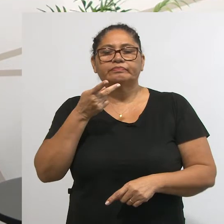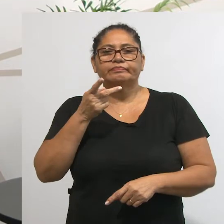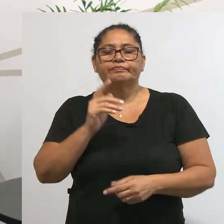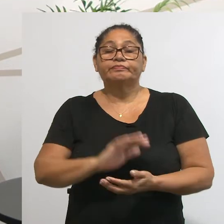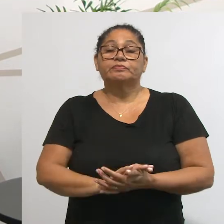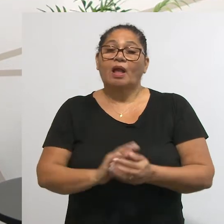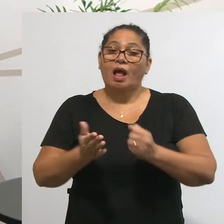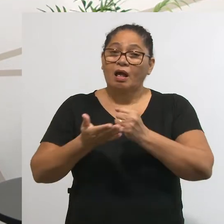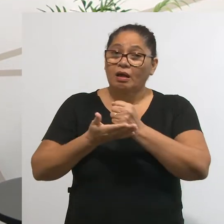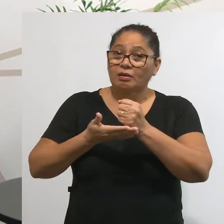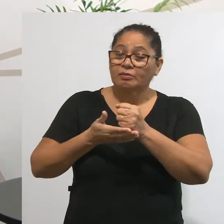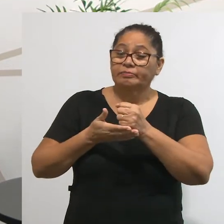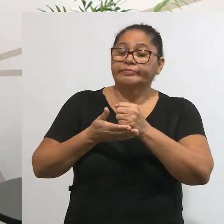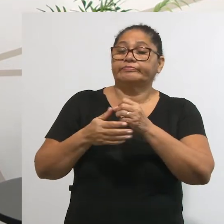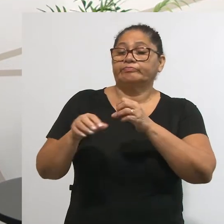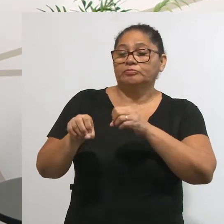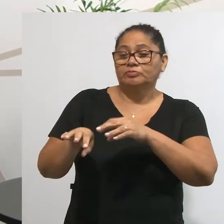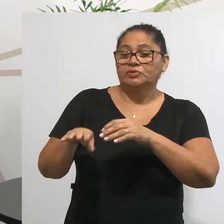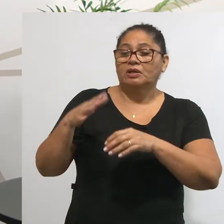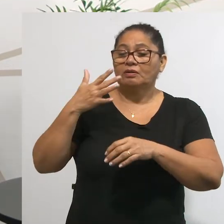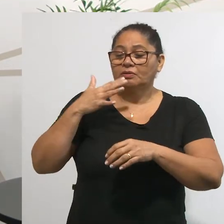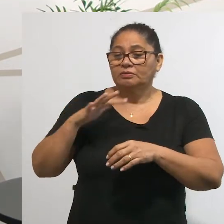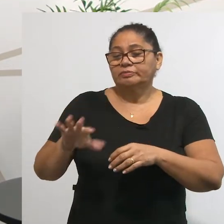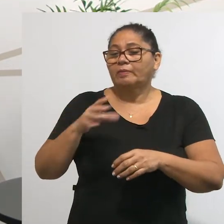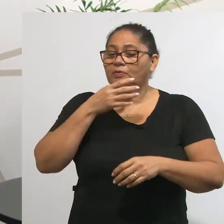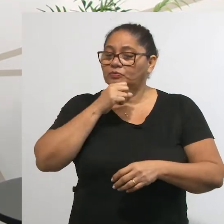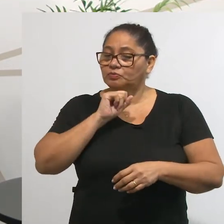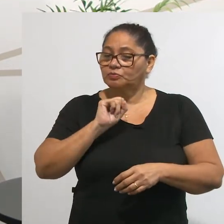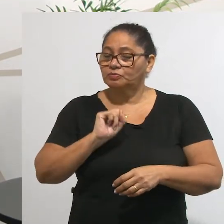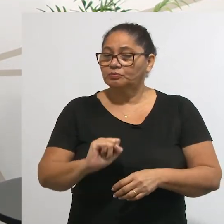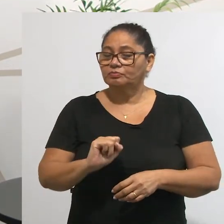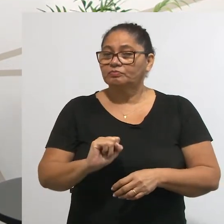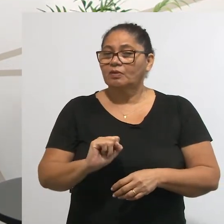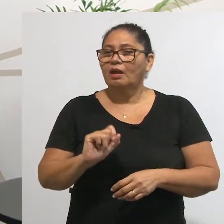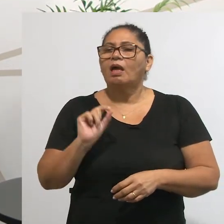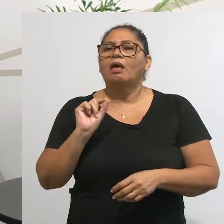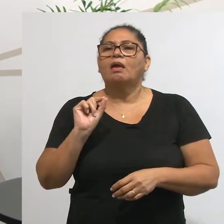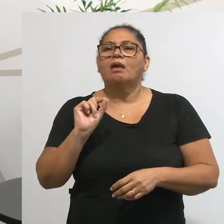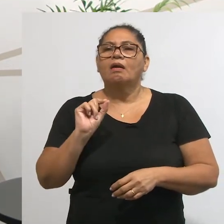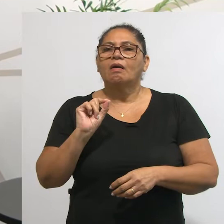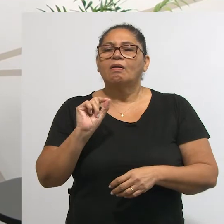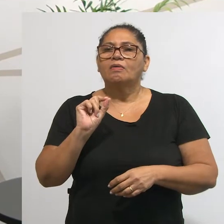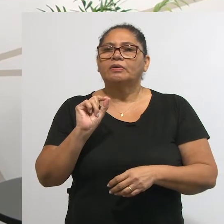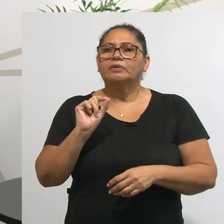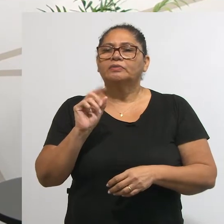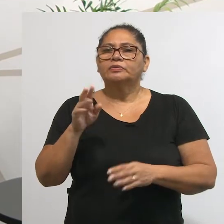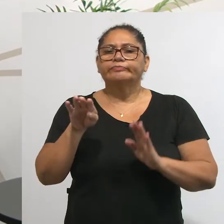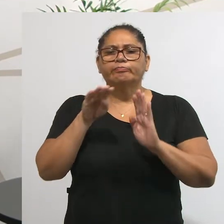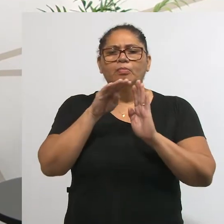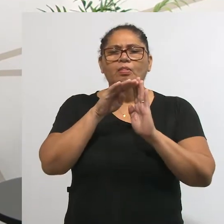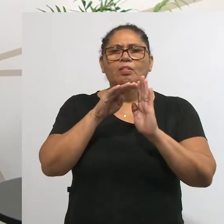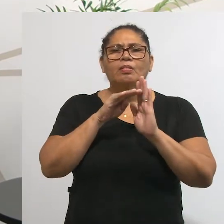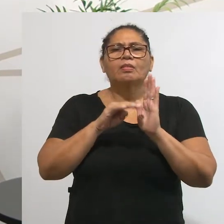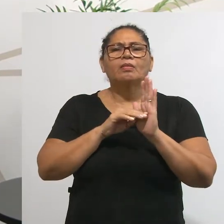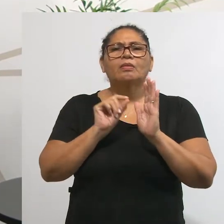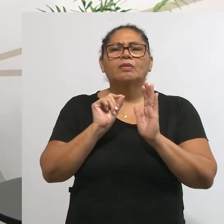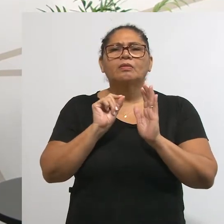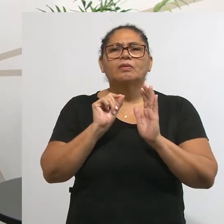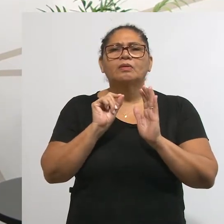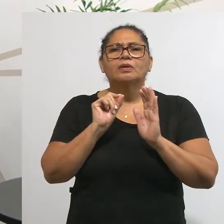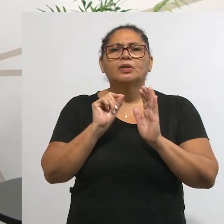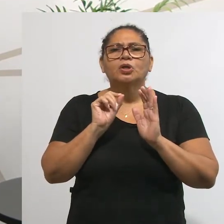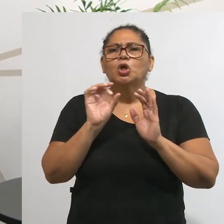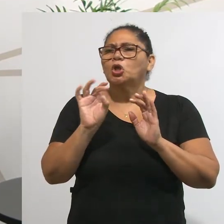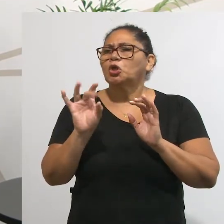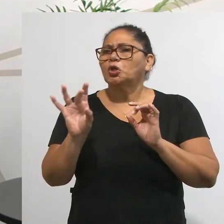falando. Então, a base da alfabetização para Paulo Freire não é essa. A base primeiro, se a gente fosse falar do método, às vezes a